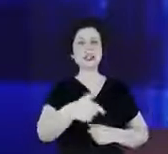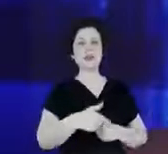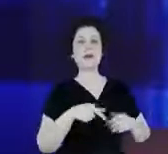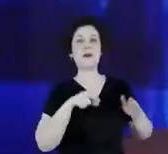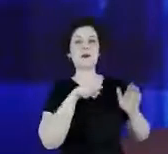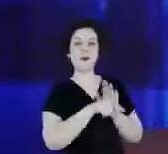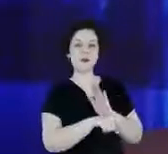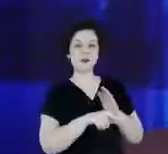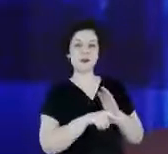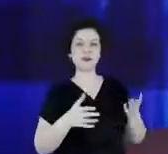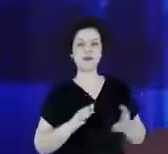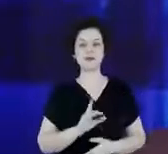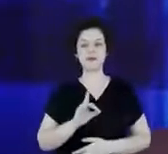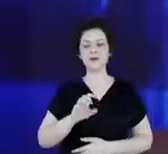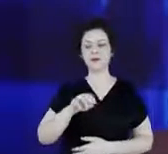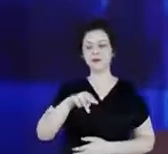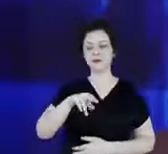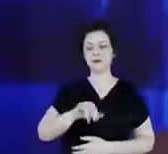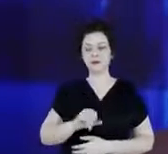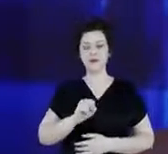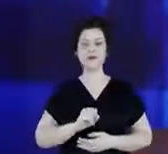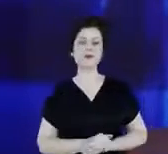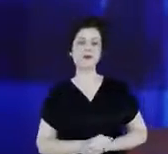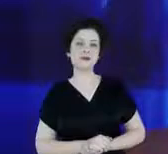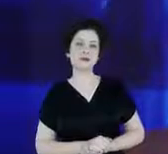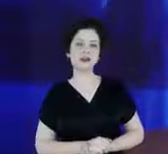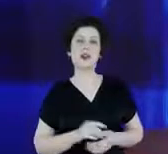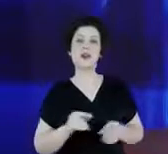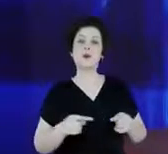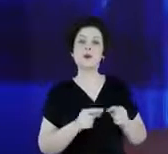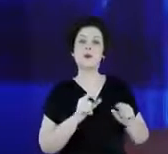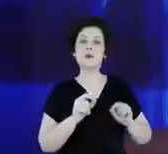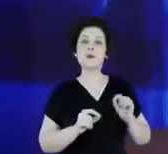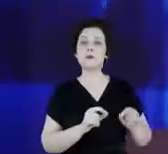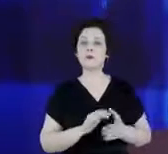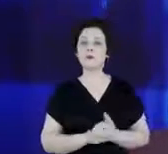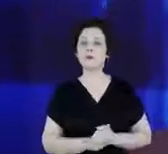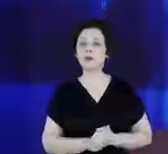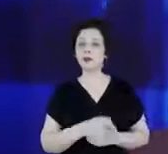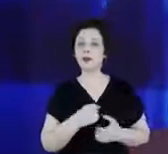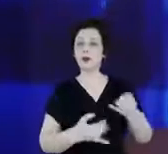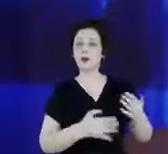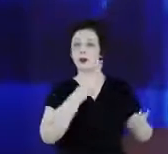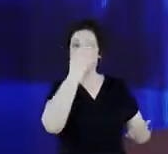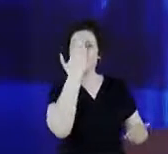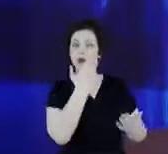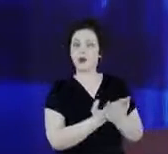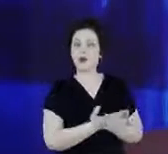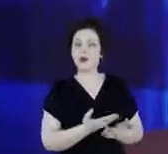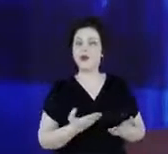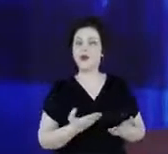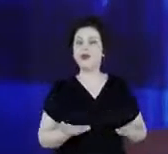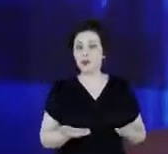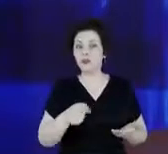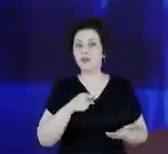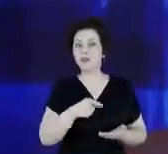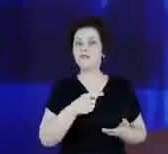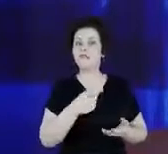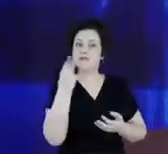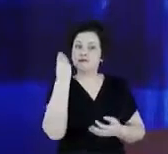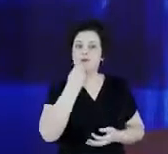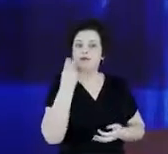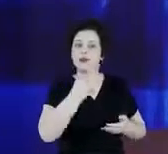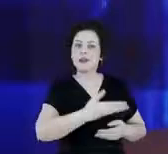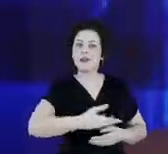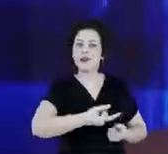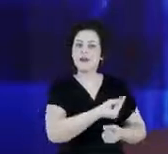então é para o Denis Acho que até vai nessa linha deles eu quero falar de confiança tá você tem experiência no mercado